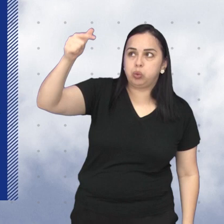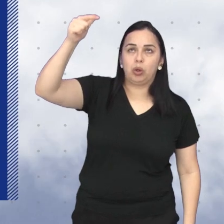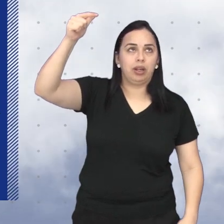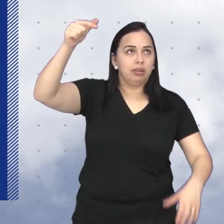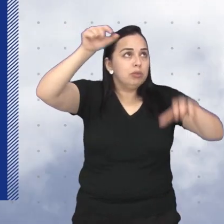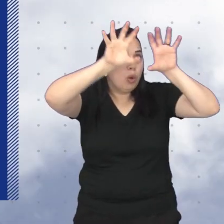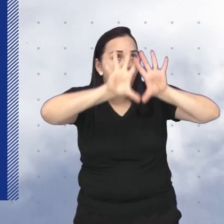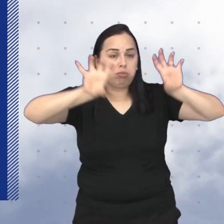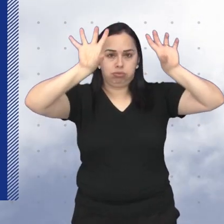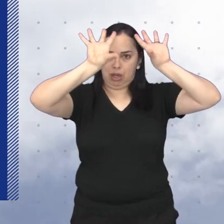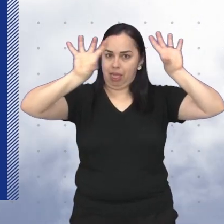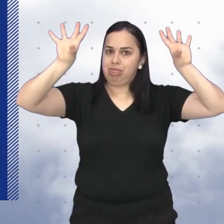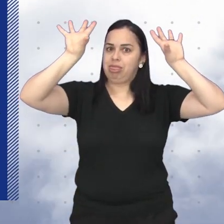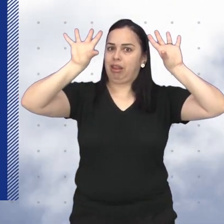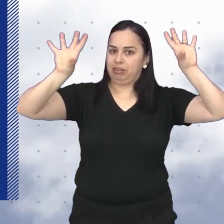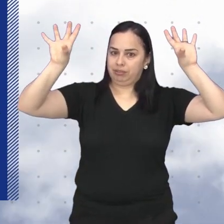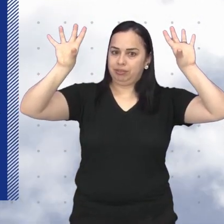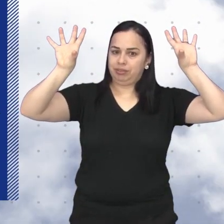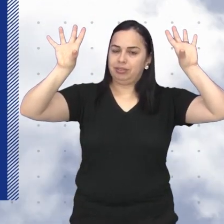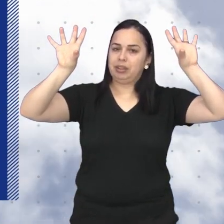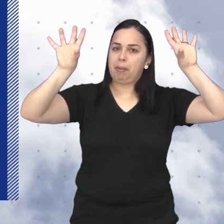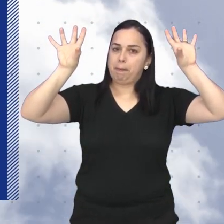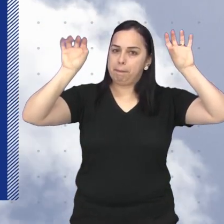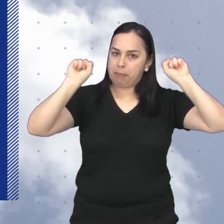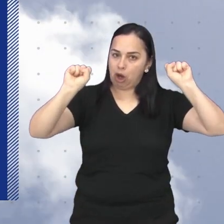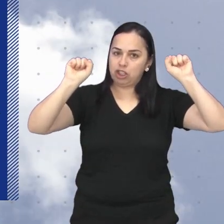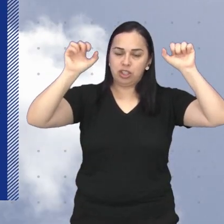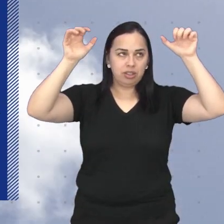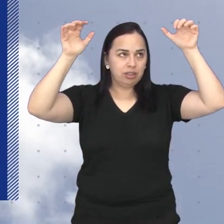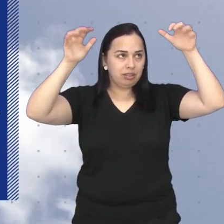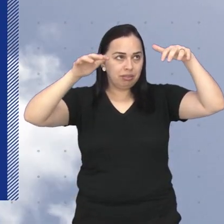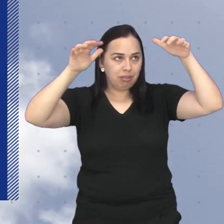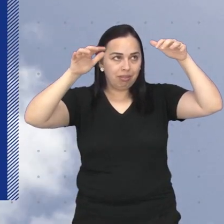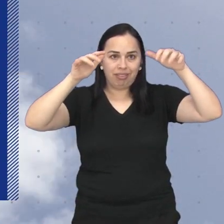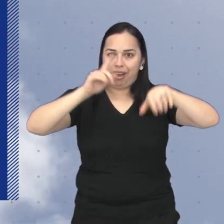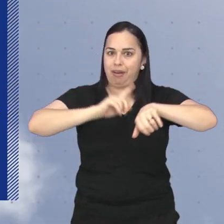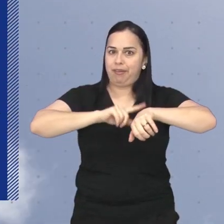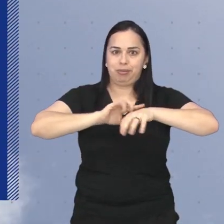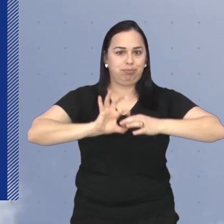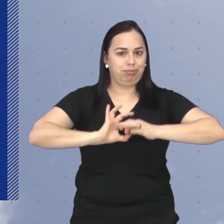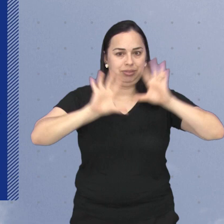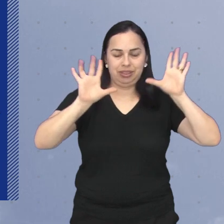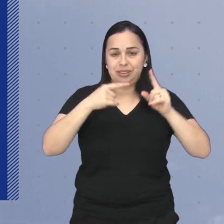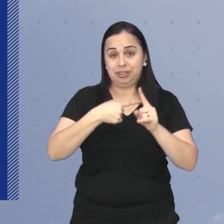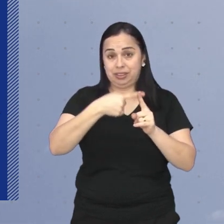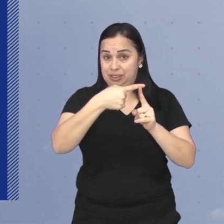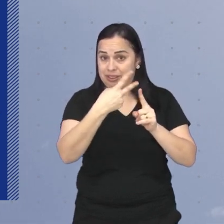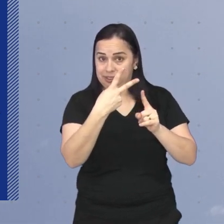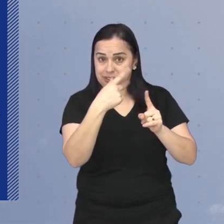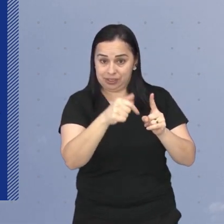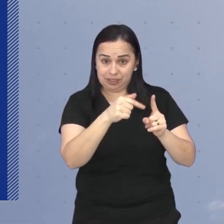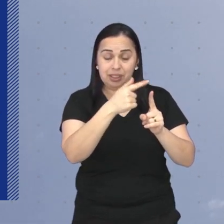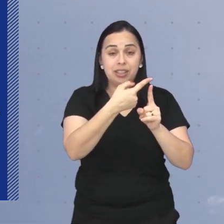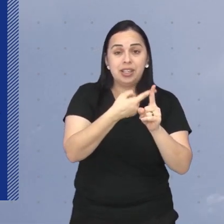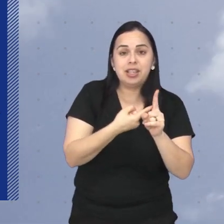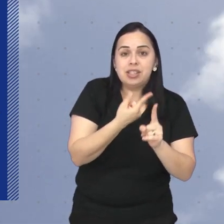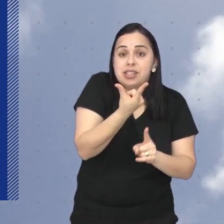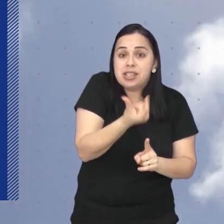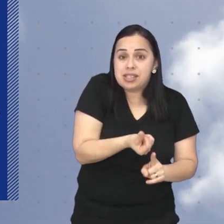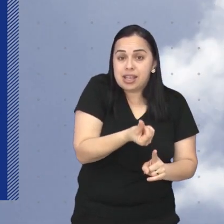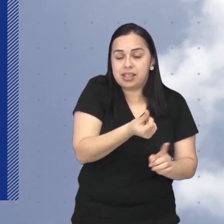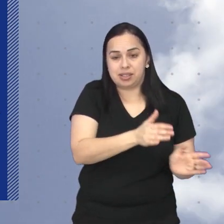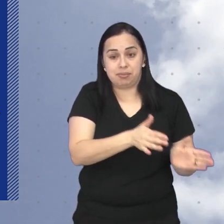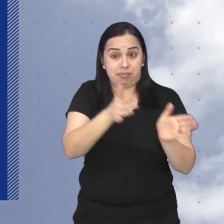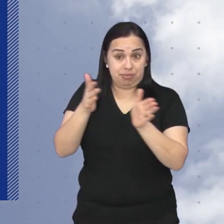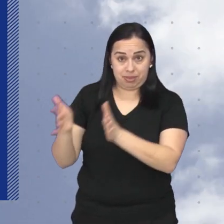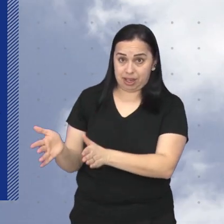Sol com muitas nuvens nesta tarde de quarta-feira. Há possibilidade de chuva a qualquer momento. A máxima é de 27 graus e